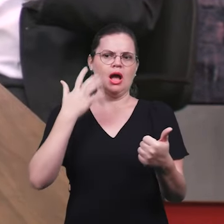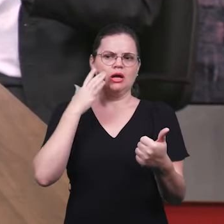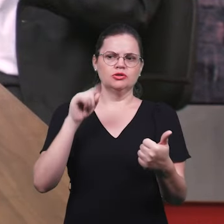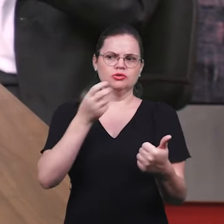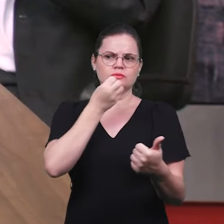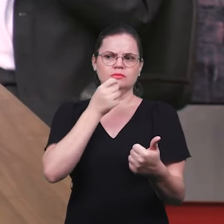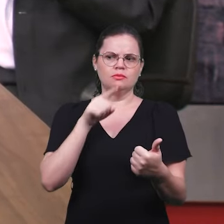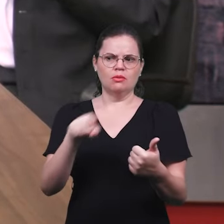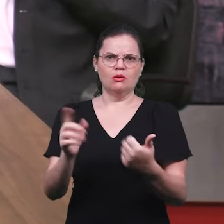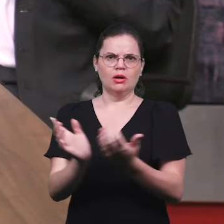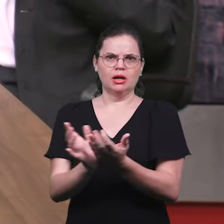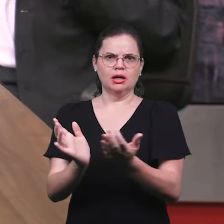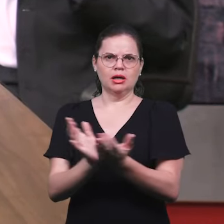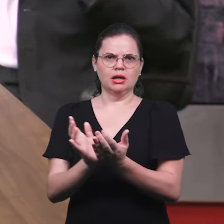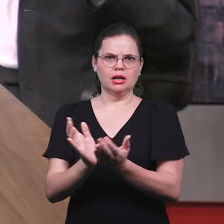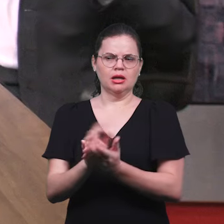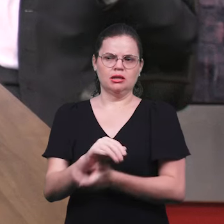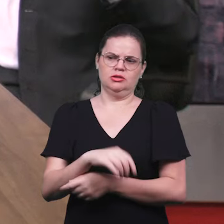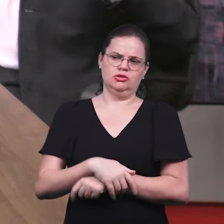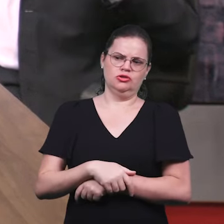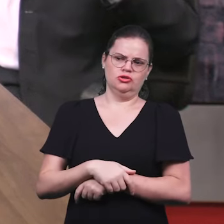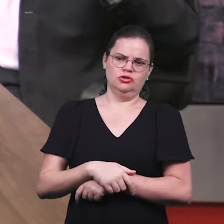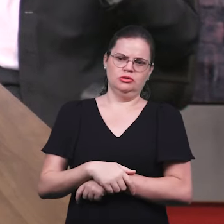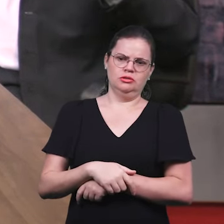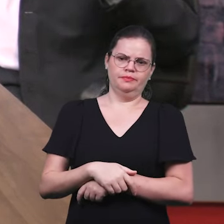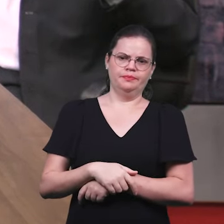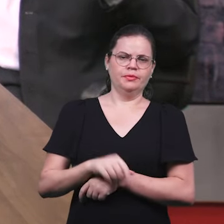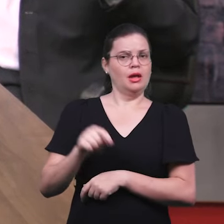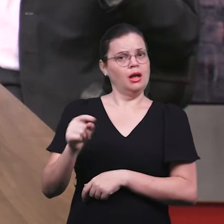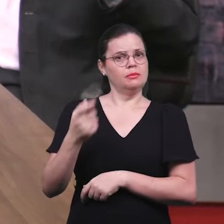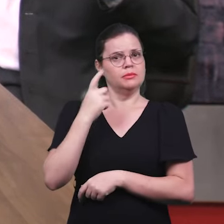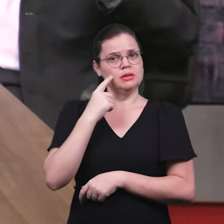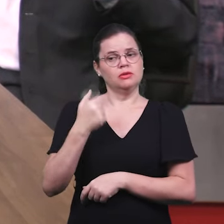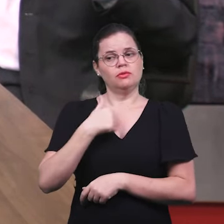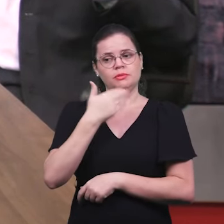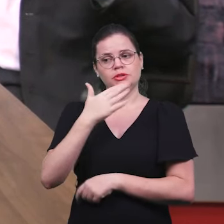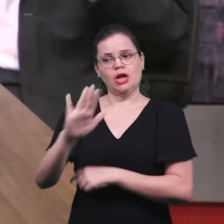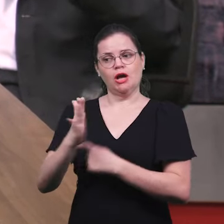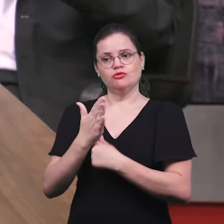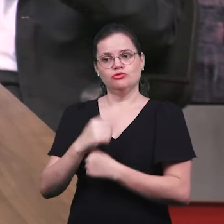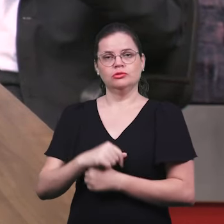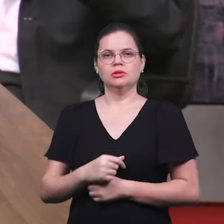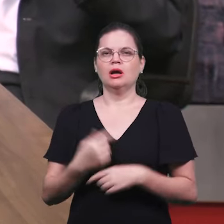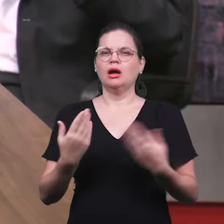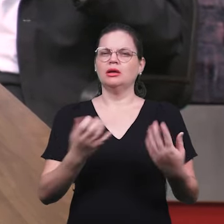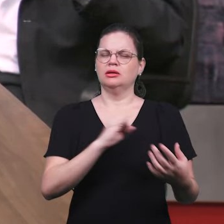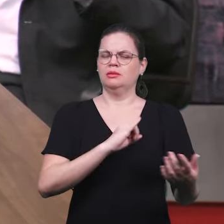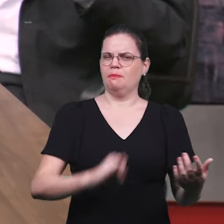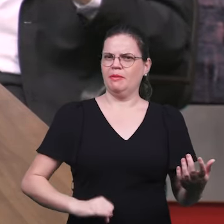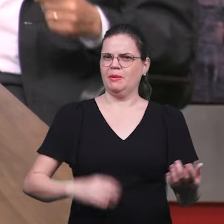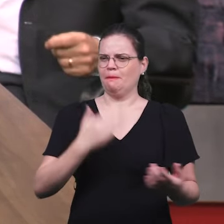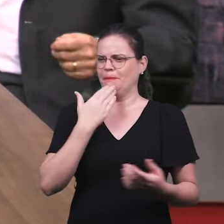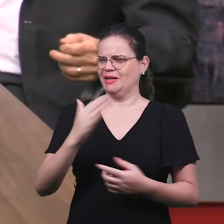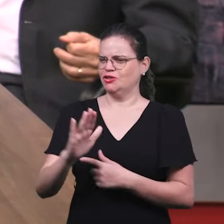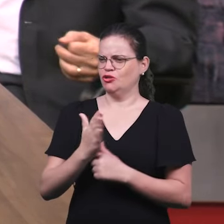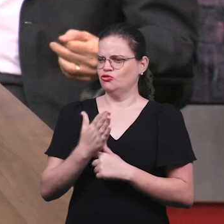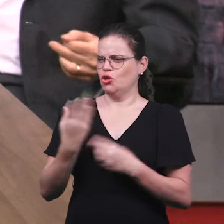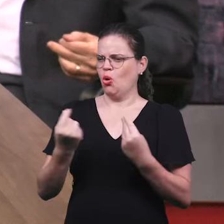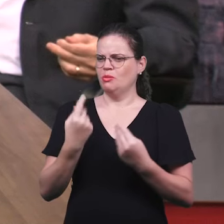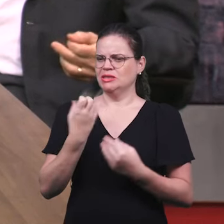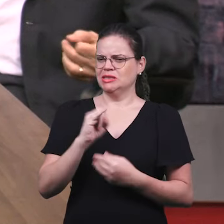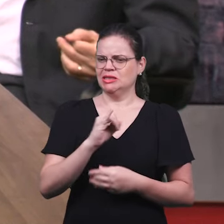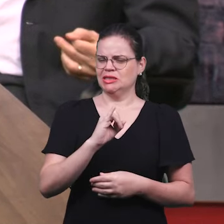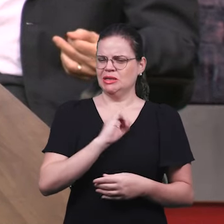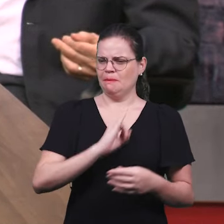cristãos. Aí você levanta a questão, mas os cristãos não eram perseguidos pelo próprio imperador? Como que isso aconteceu?